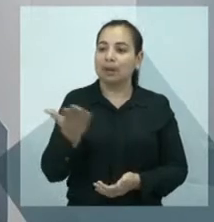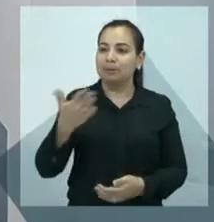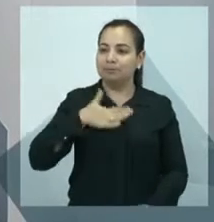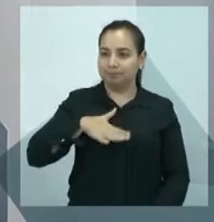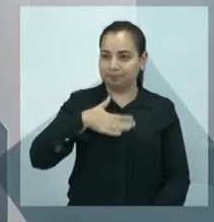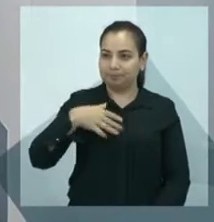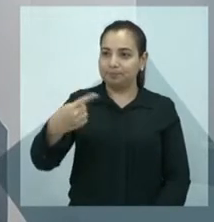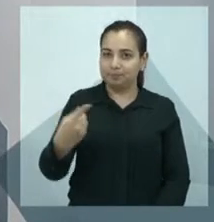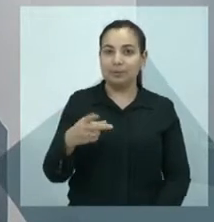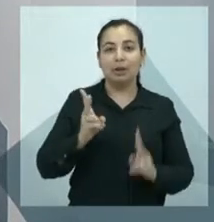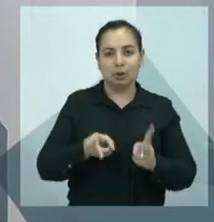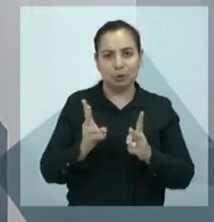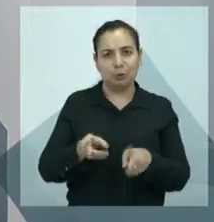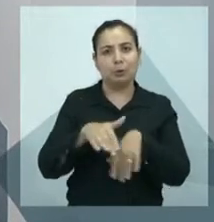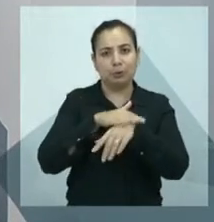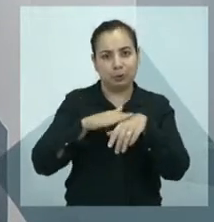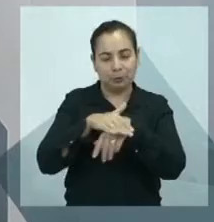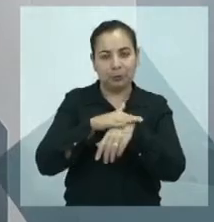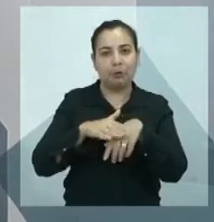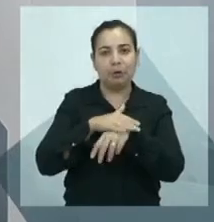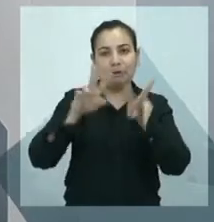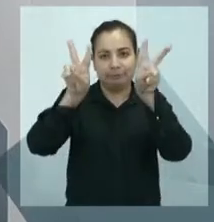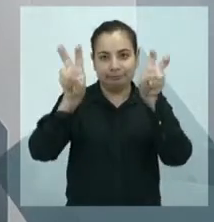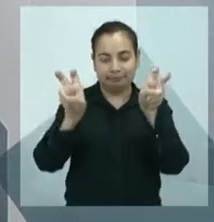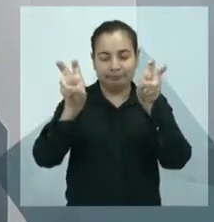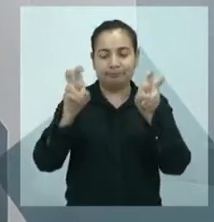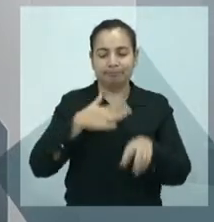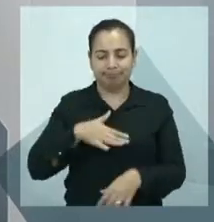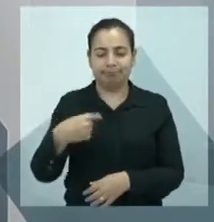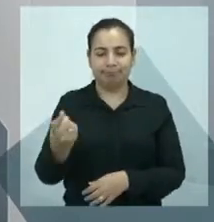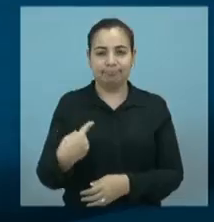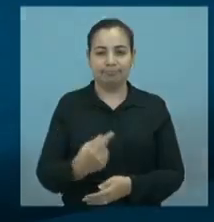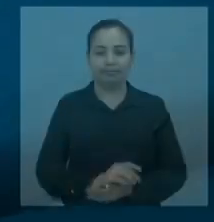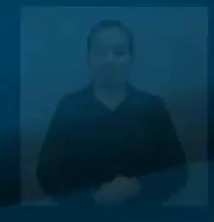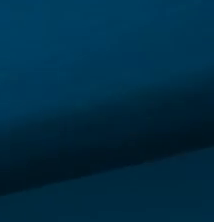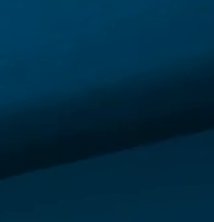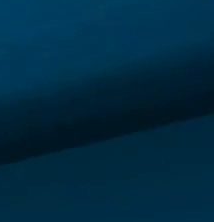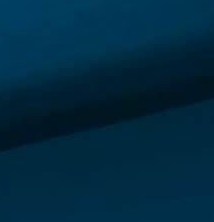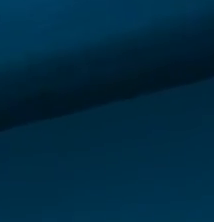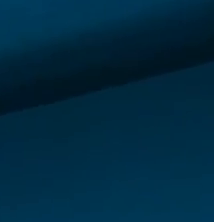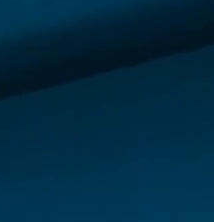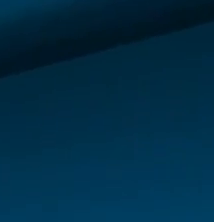volta a gente continua conversando sobre esse tema. Aguarde um instante só.